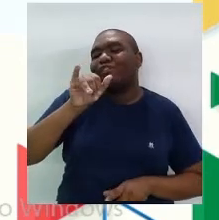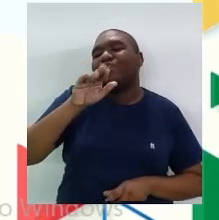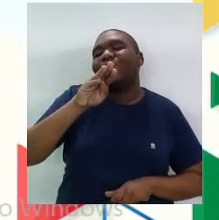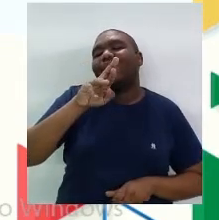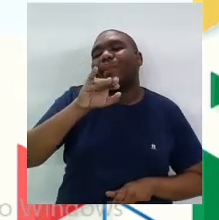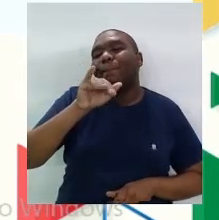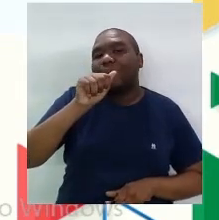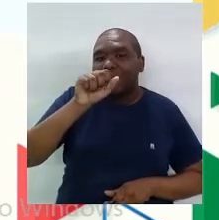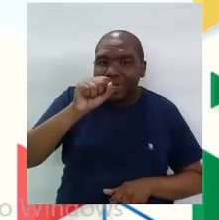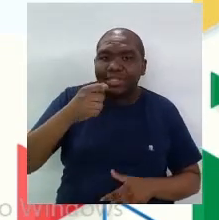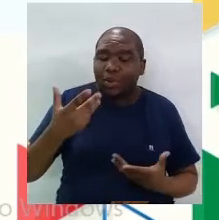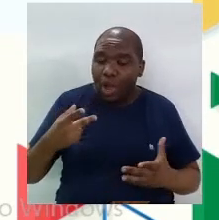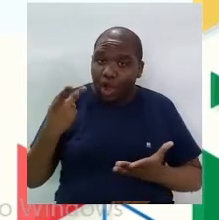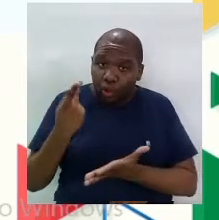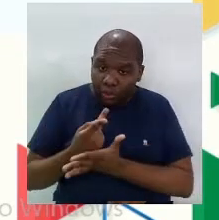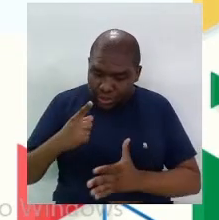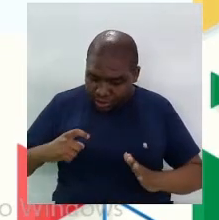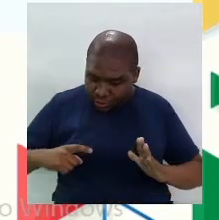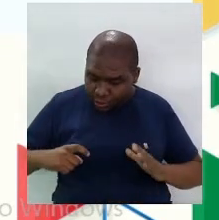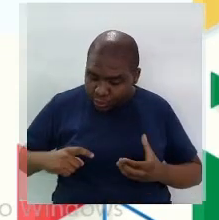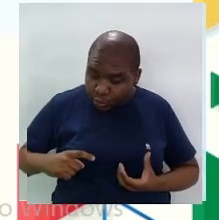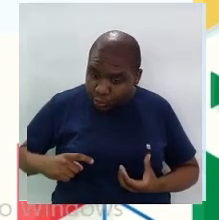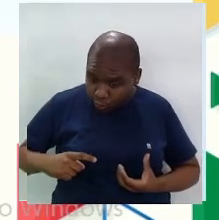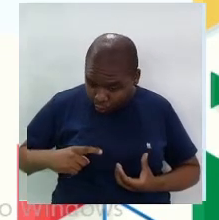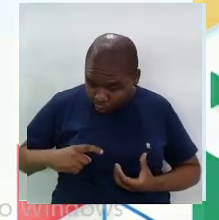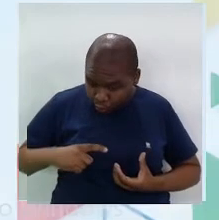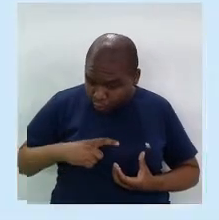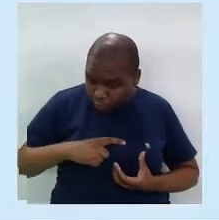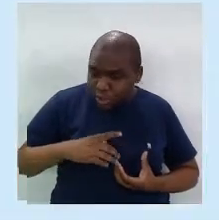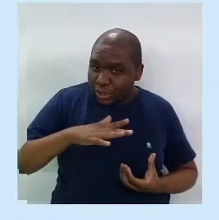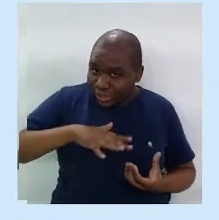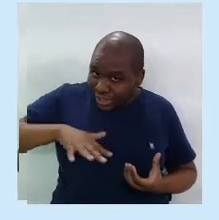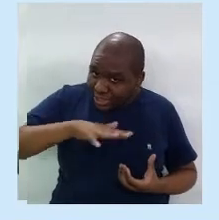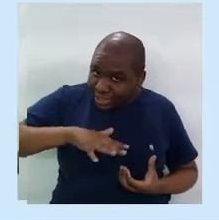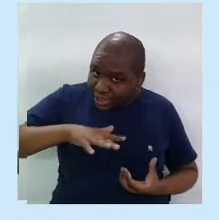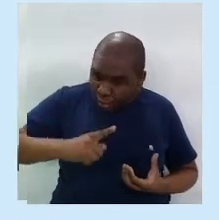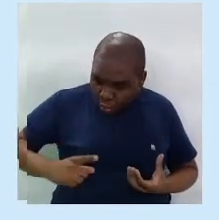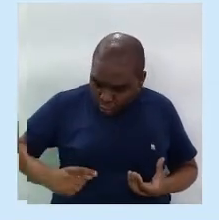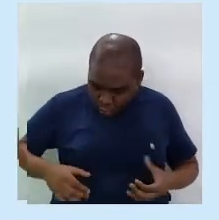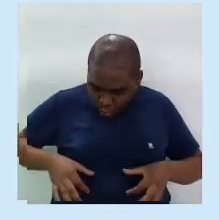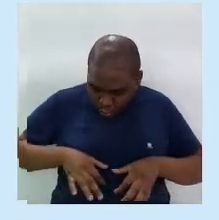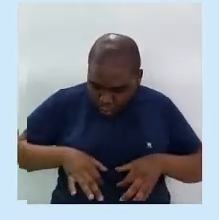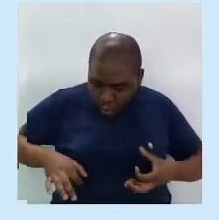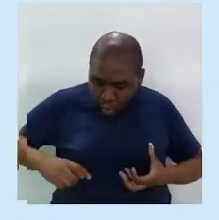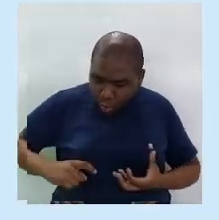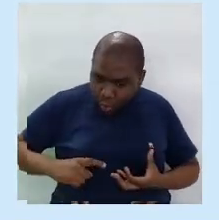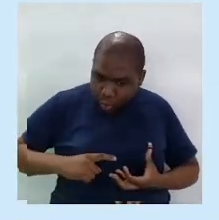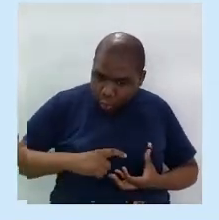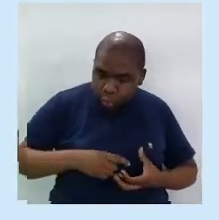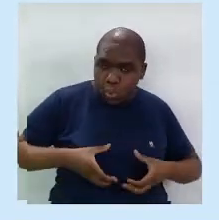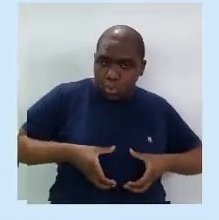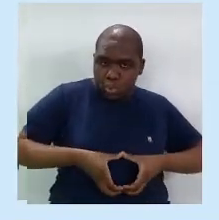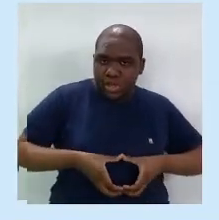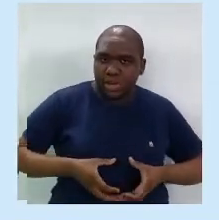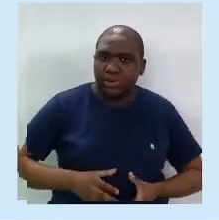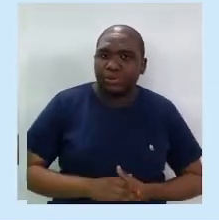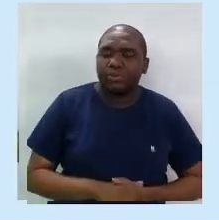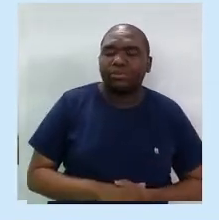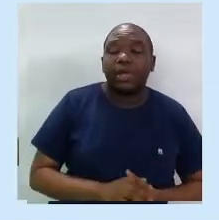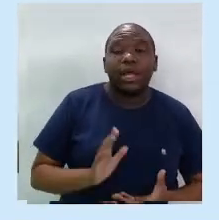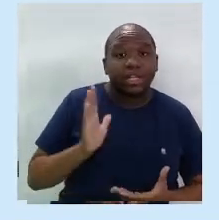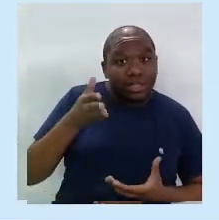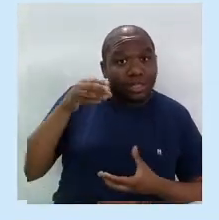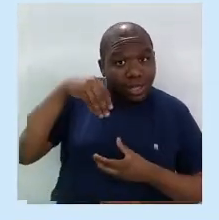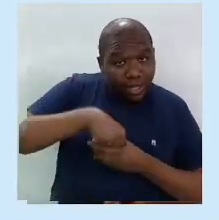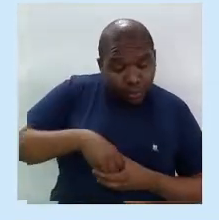A fecundação ela ocorre justamente nessa região das tubas uterinas.